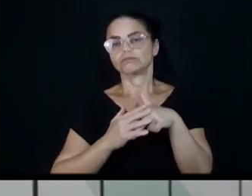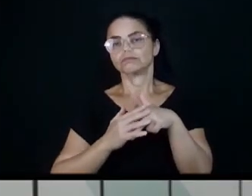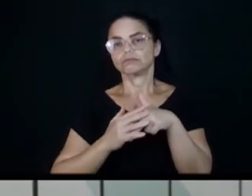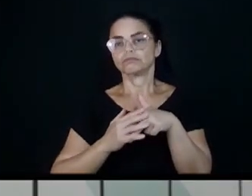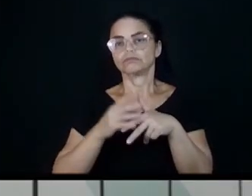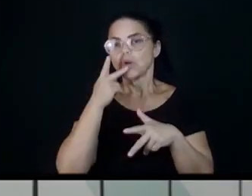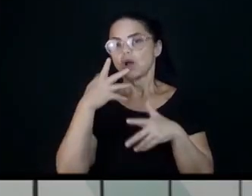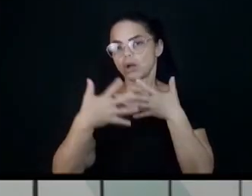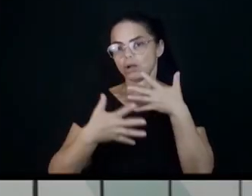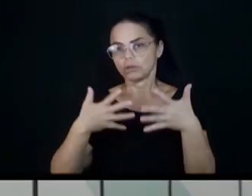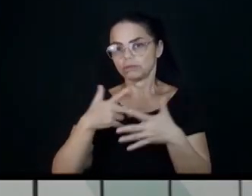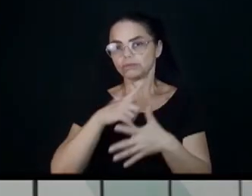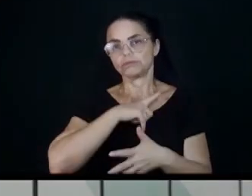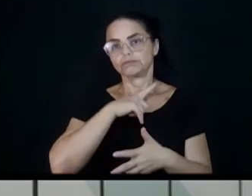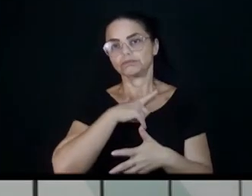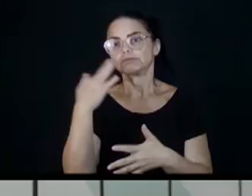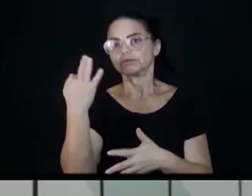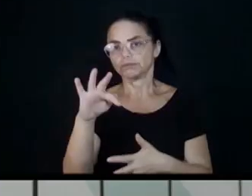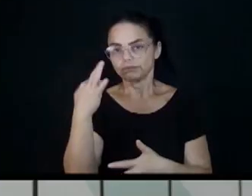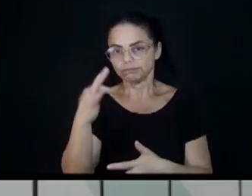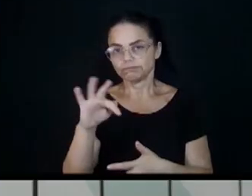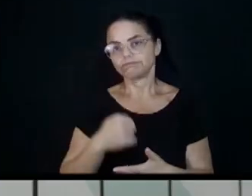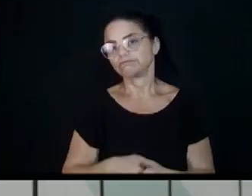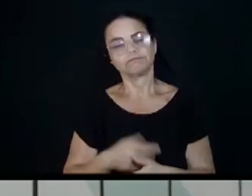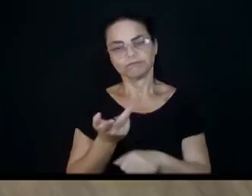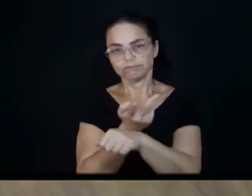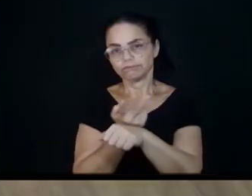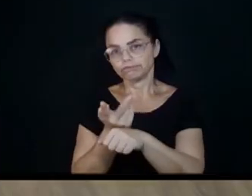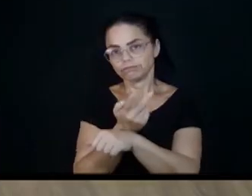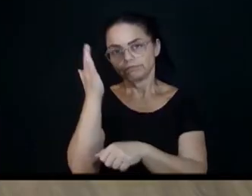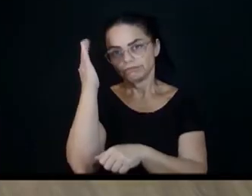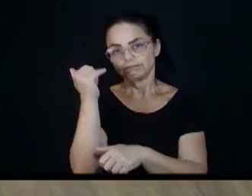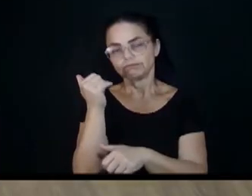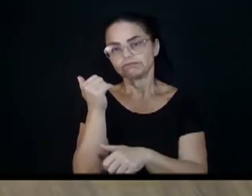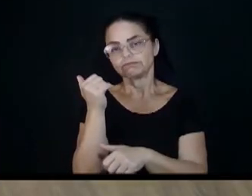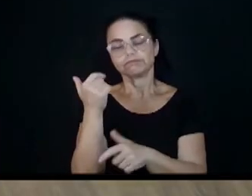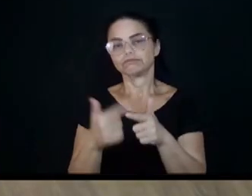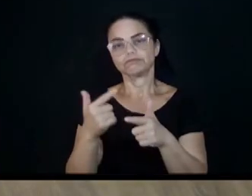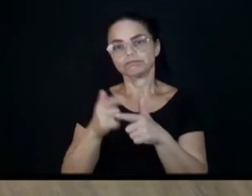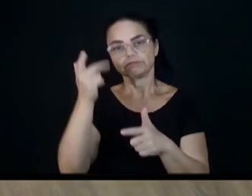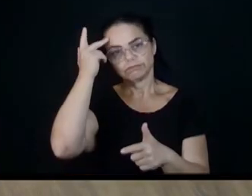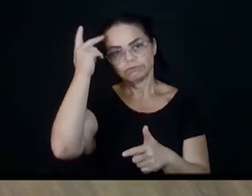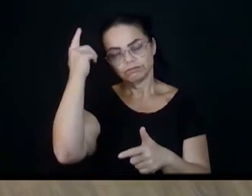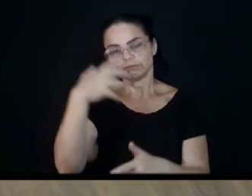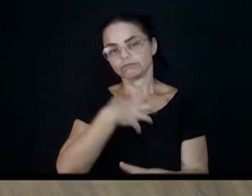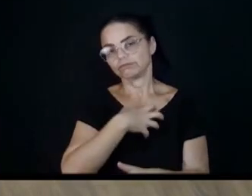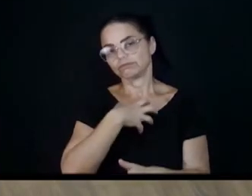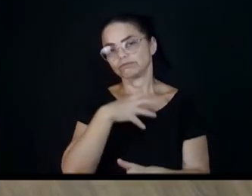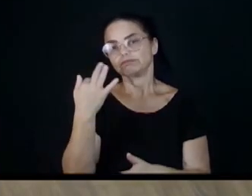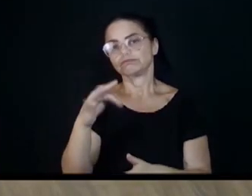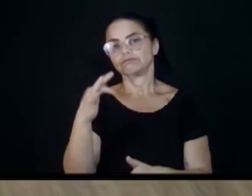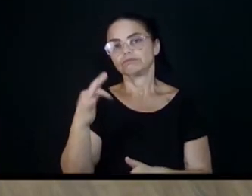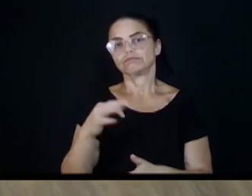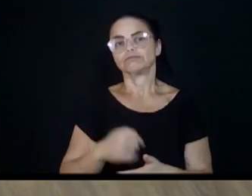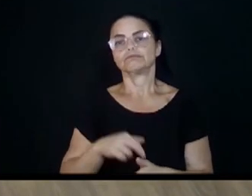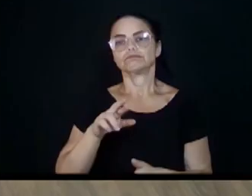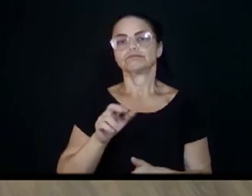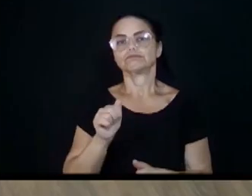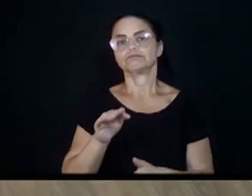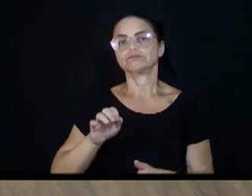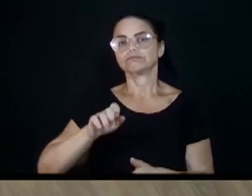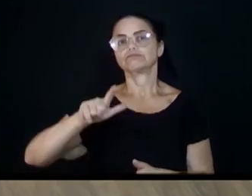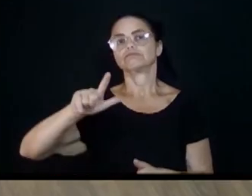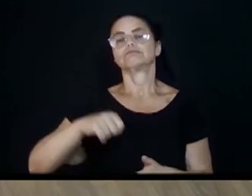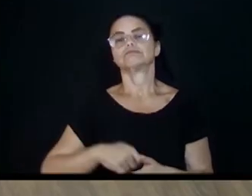têm uma dor, mas eles não procuram saber, porque não é normal sentir dor, né, doutor Rafael? Tem que ter essa